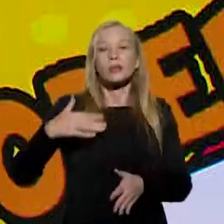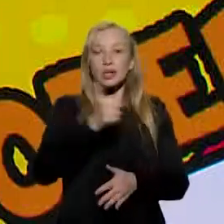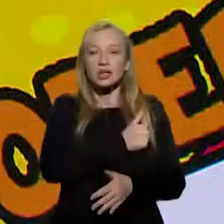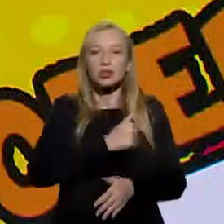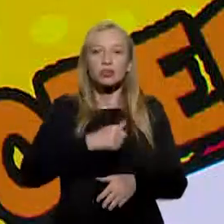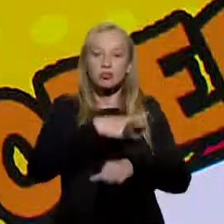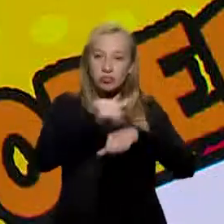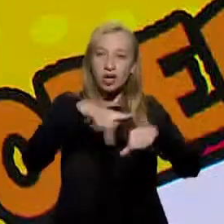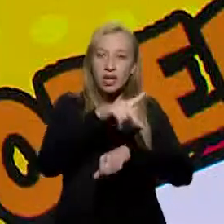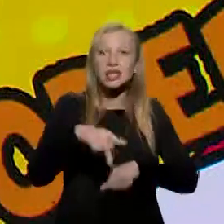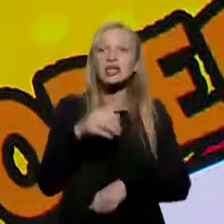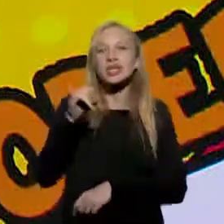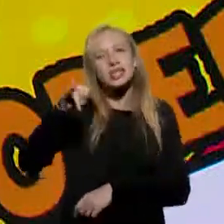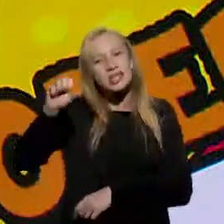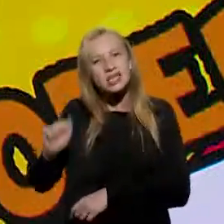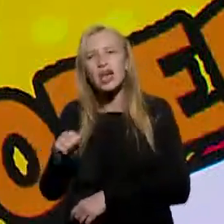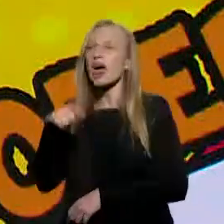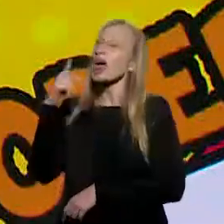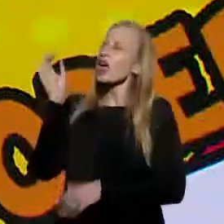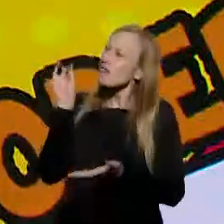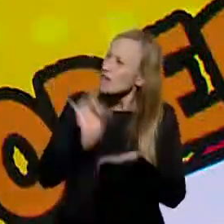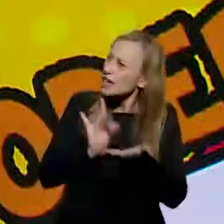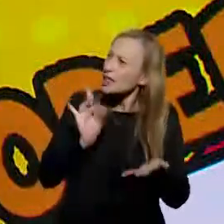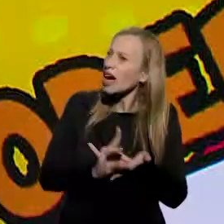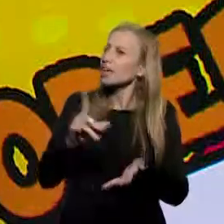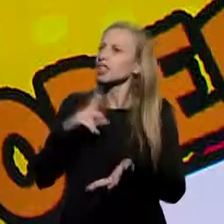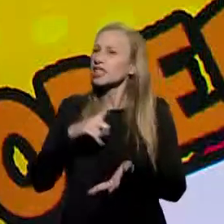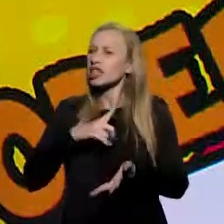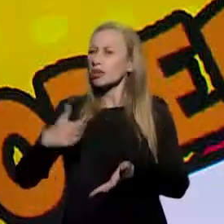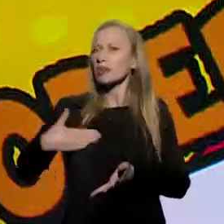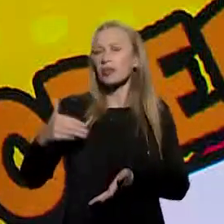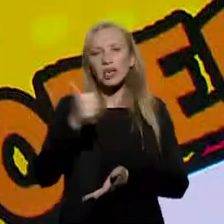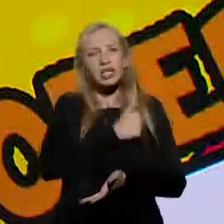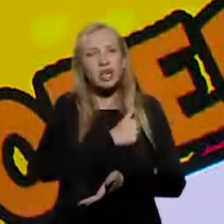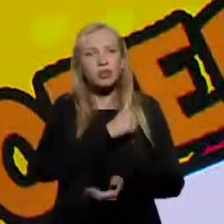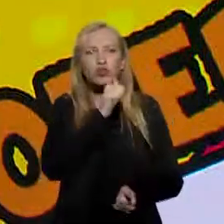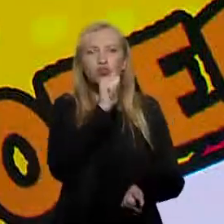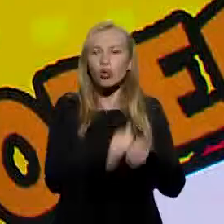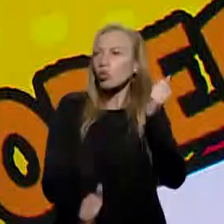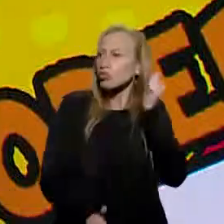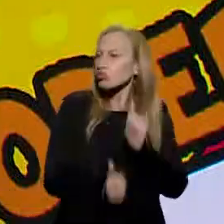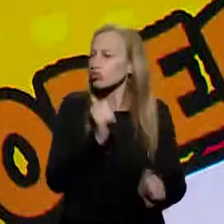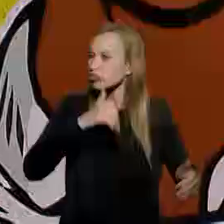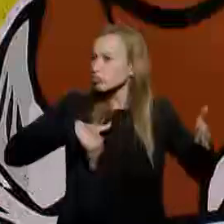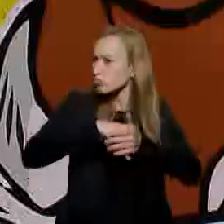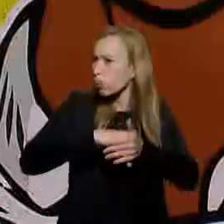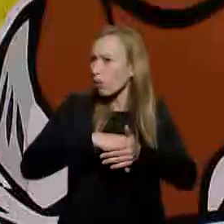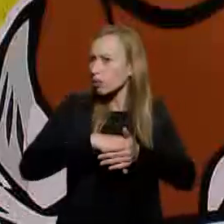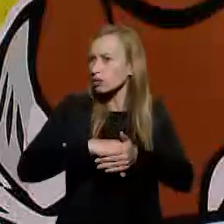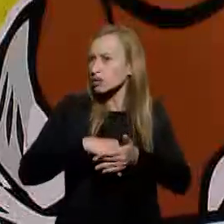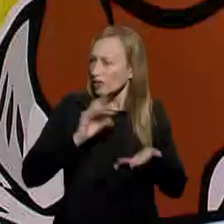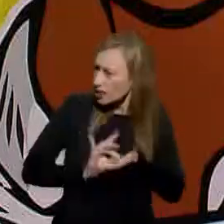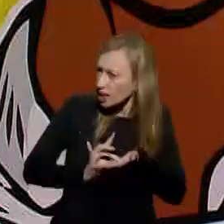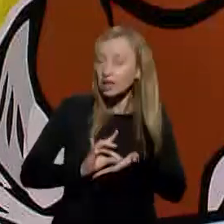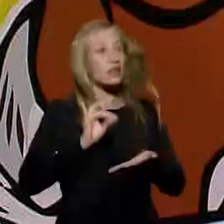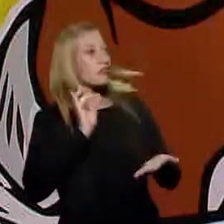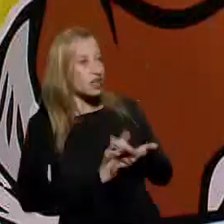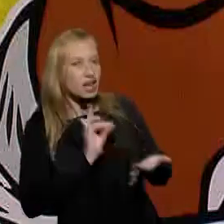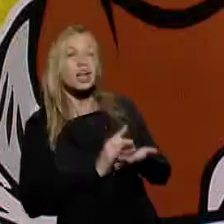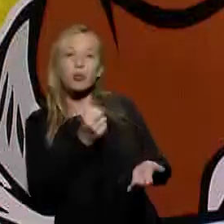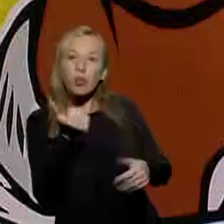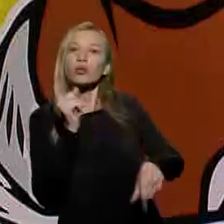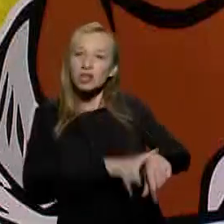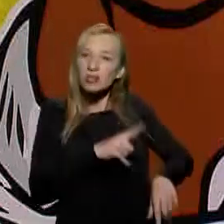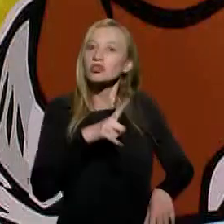damas do país se isso é verdade que a gente teve uma primeira dama jogadora de futebol é verdade por